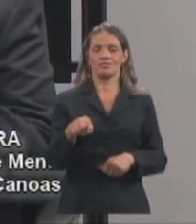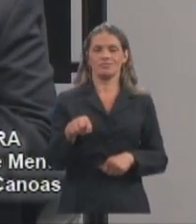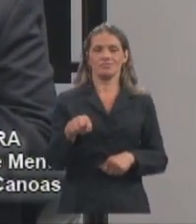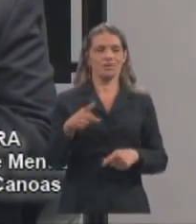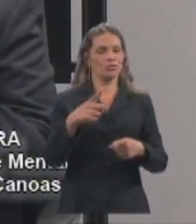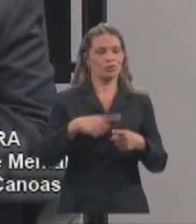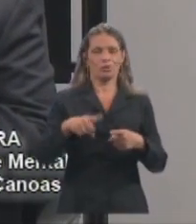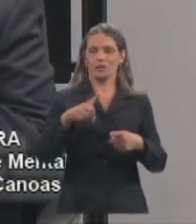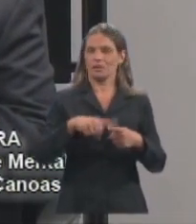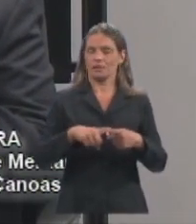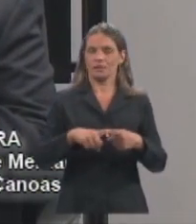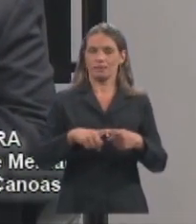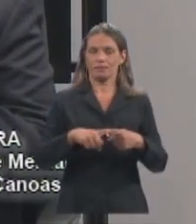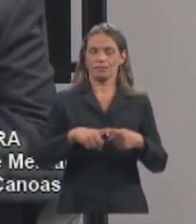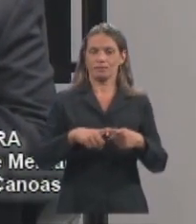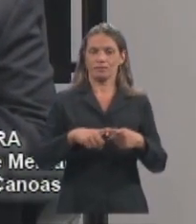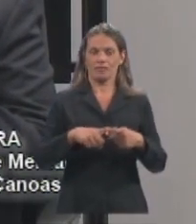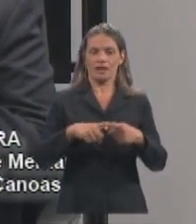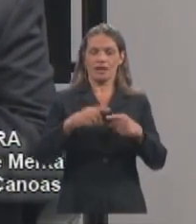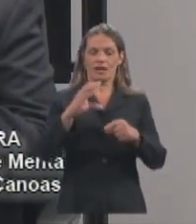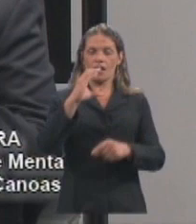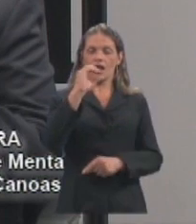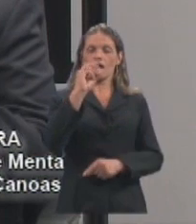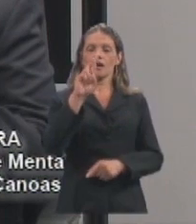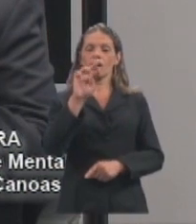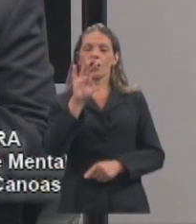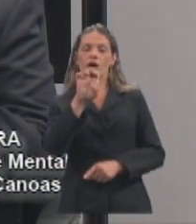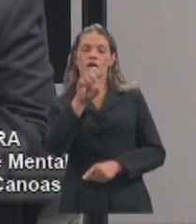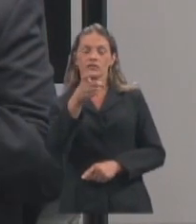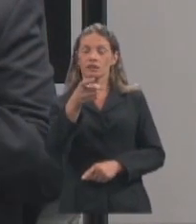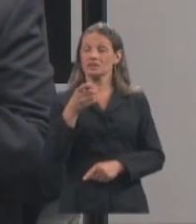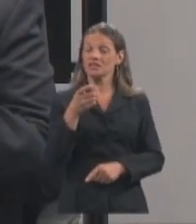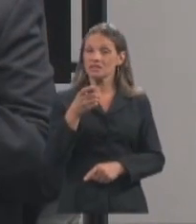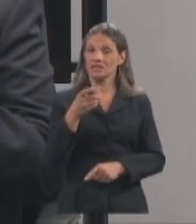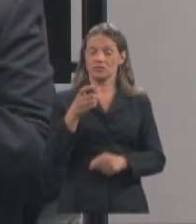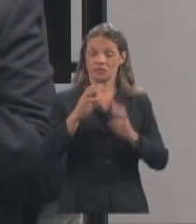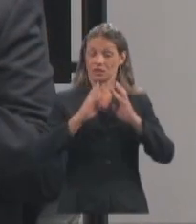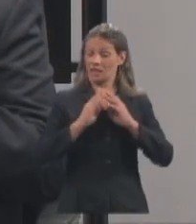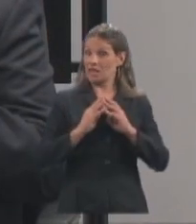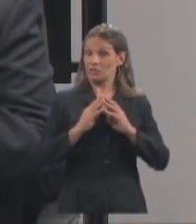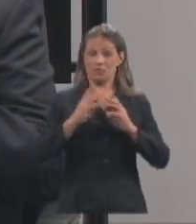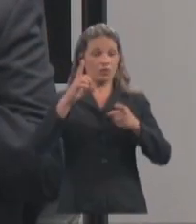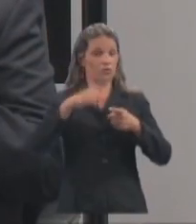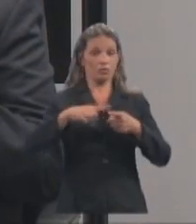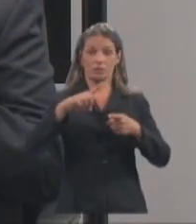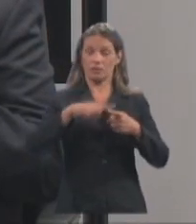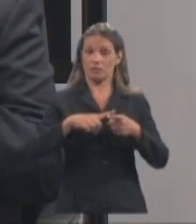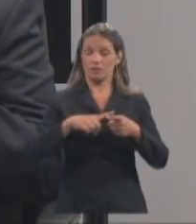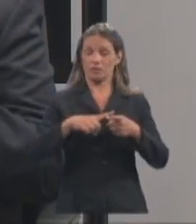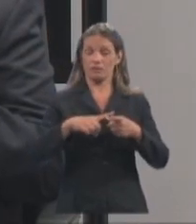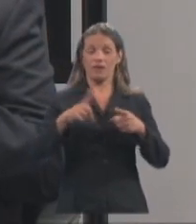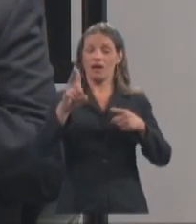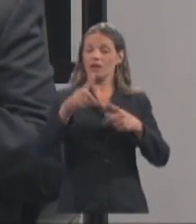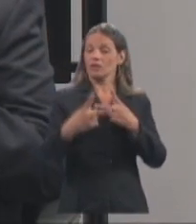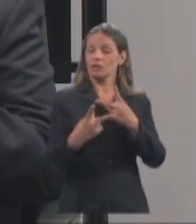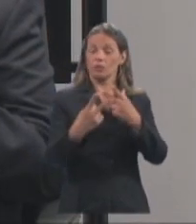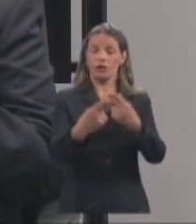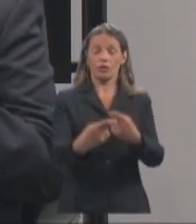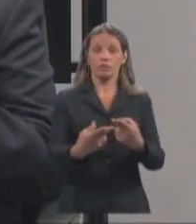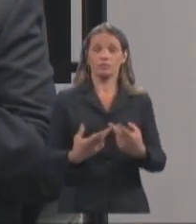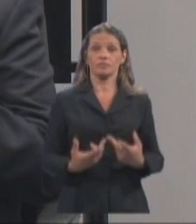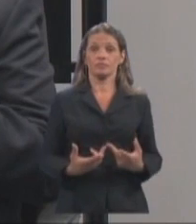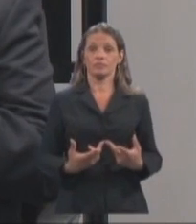deteriorada o córtex frontal dele tá lesado tá sequelado então é a mesma coisa que